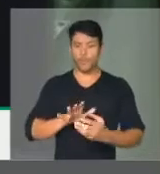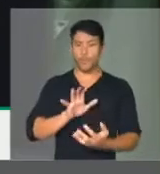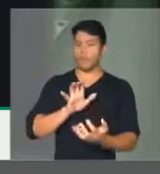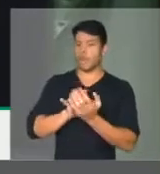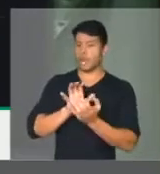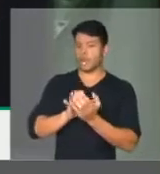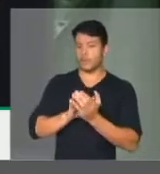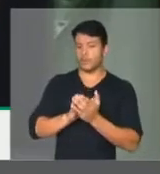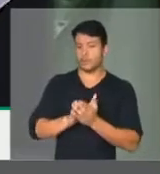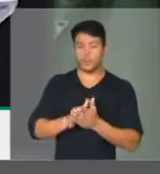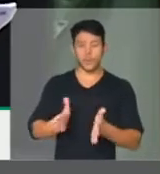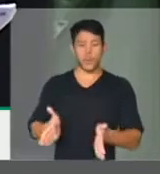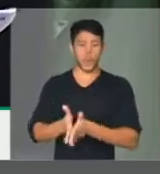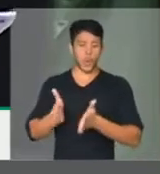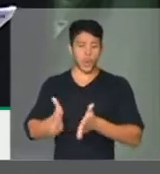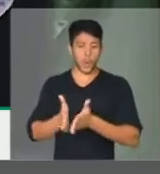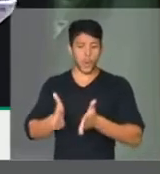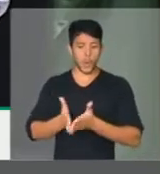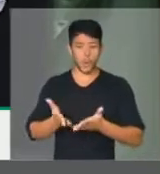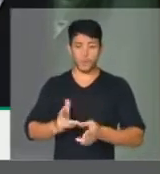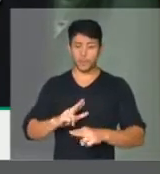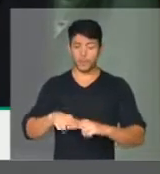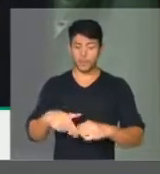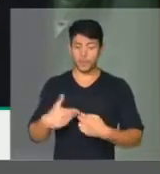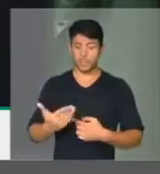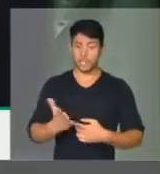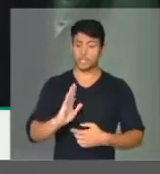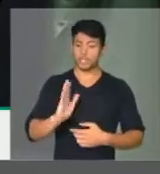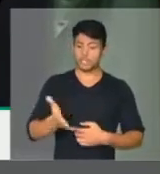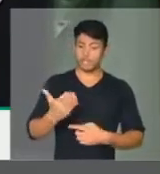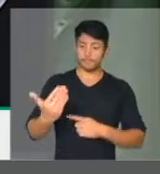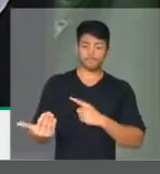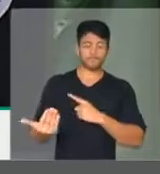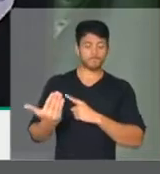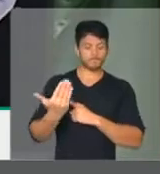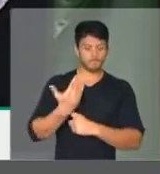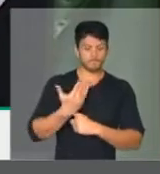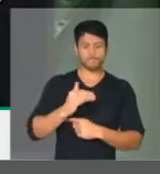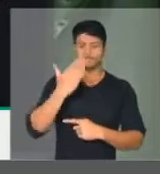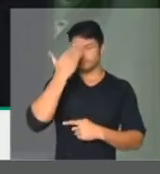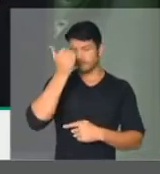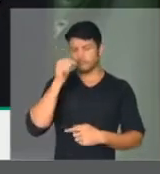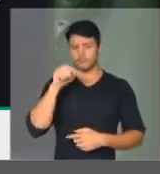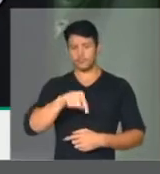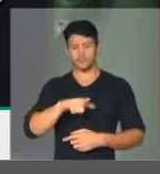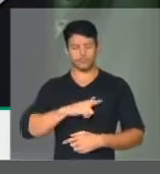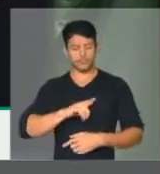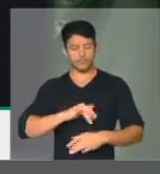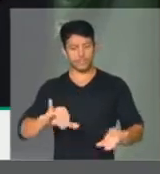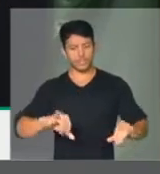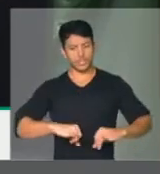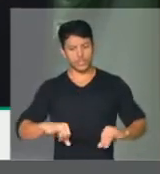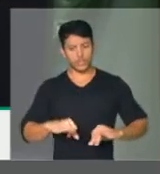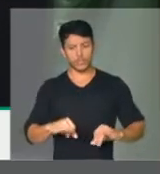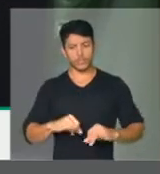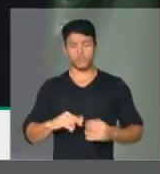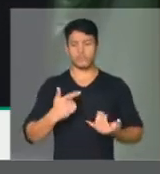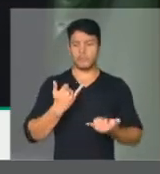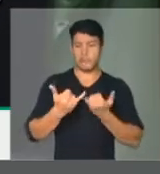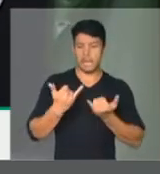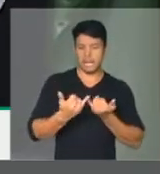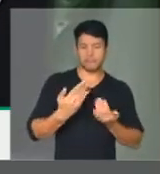à pompa e às circunstâncias do mundo oficial, tão distante do Brasil real e profundo que